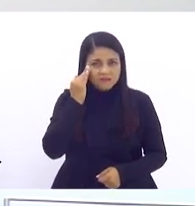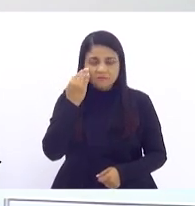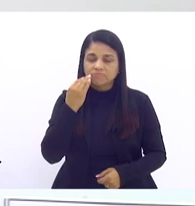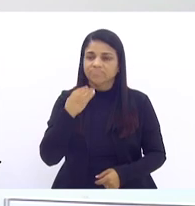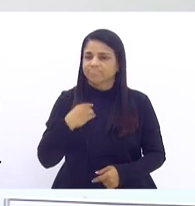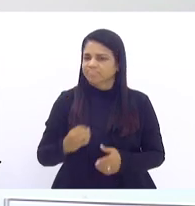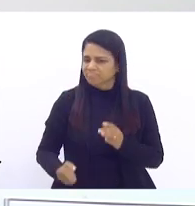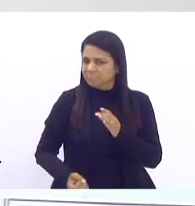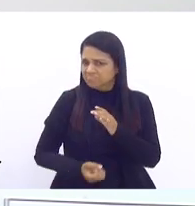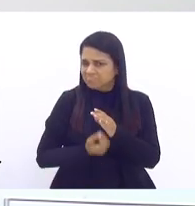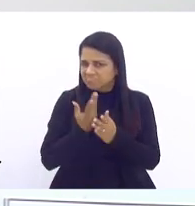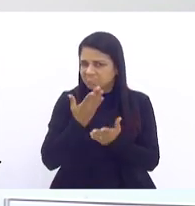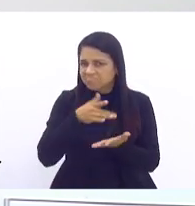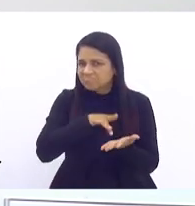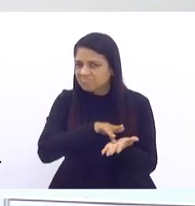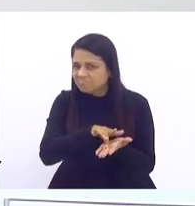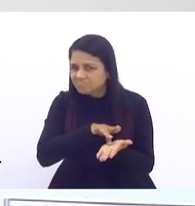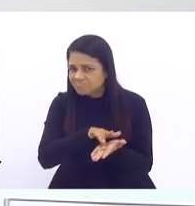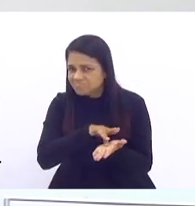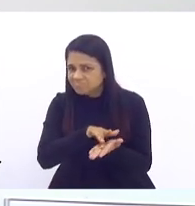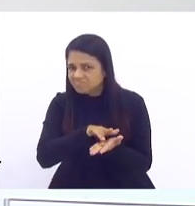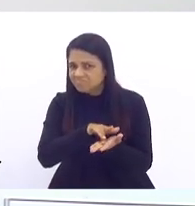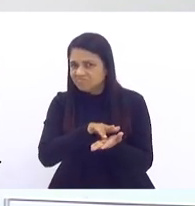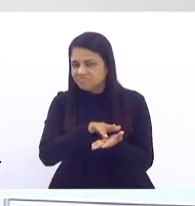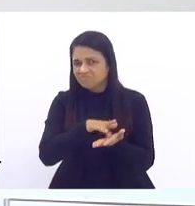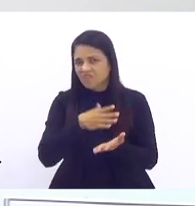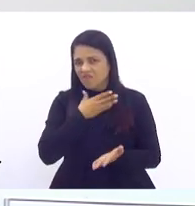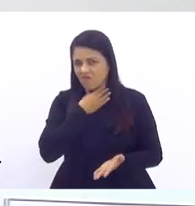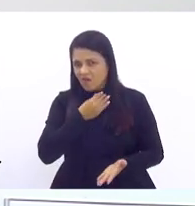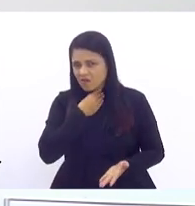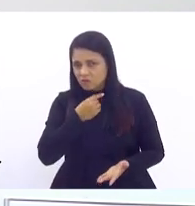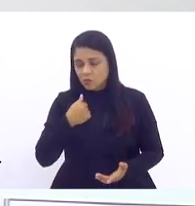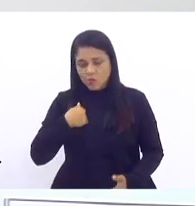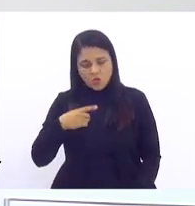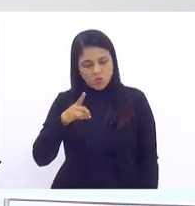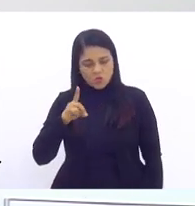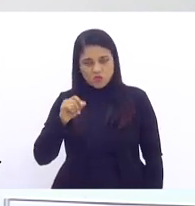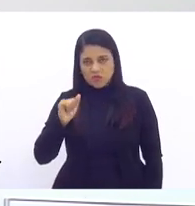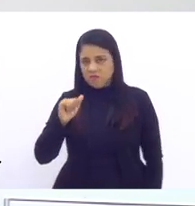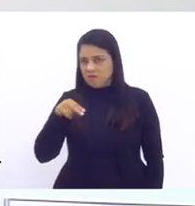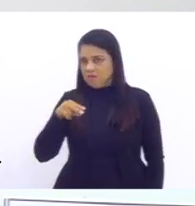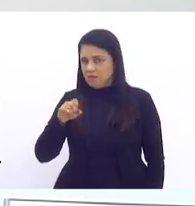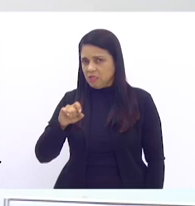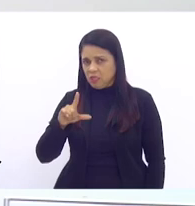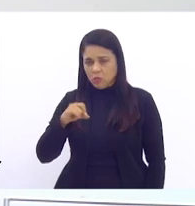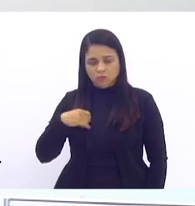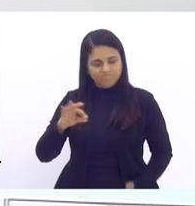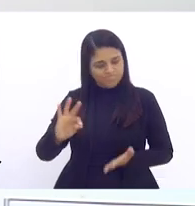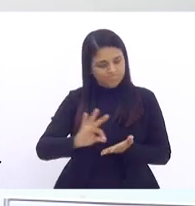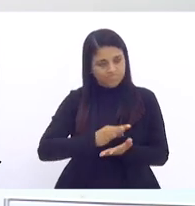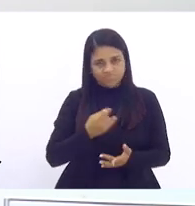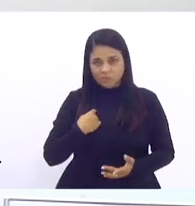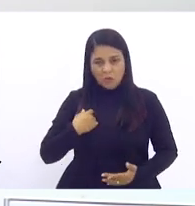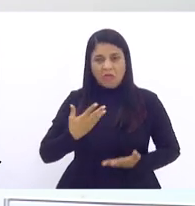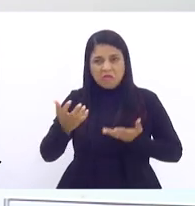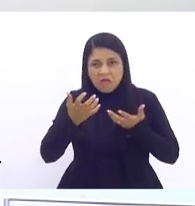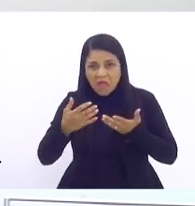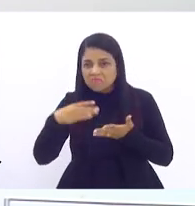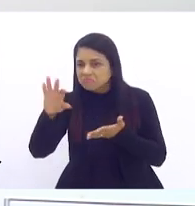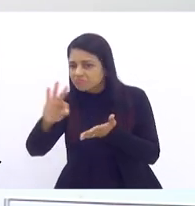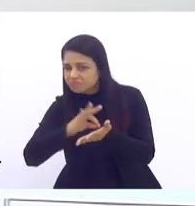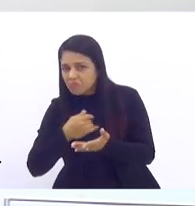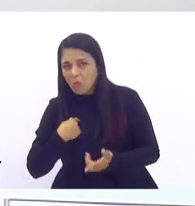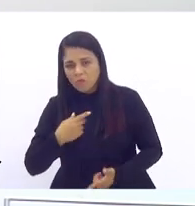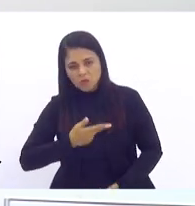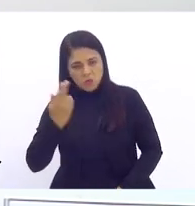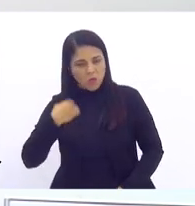né e contribuir para cair no cadarço eu Danilo forte não vou quem quiser que pode ser o nome lá eu não vou estar o